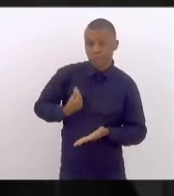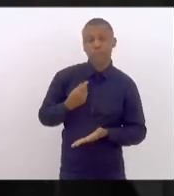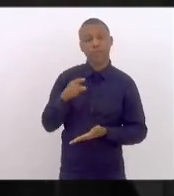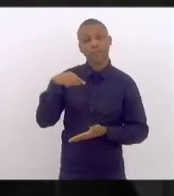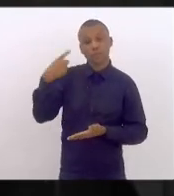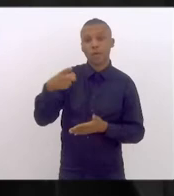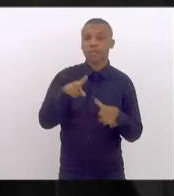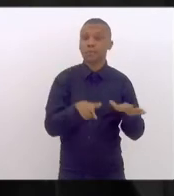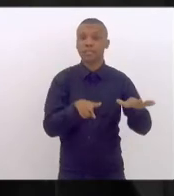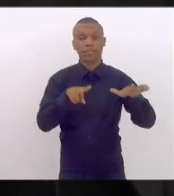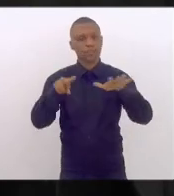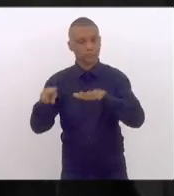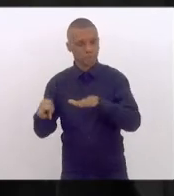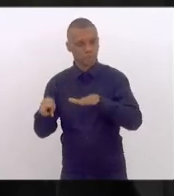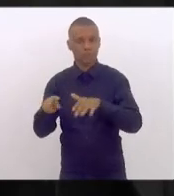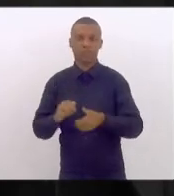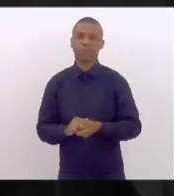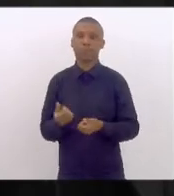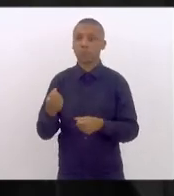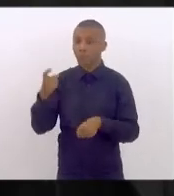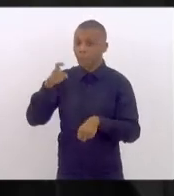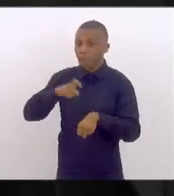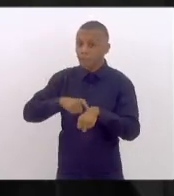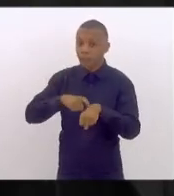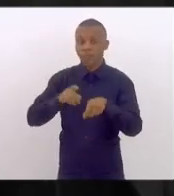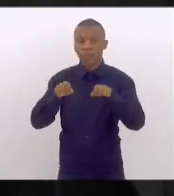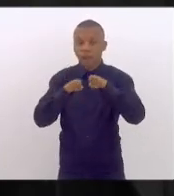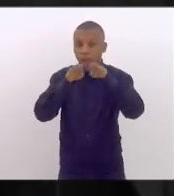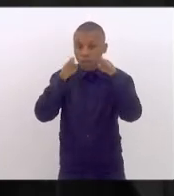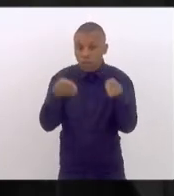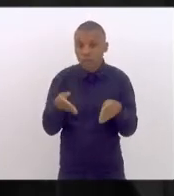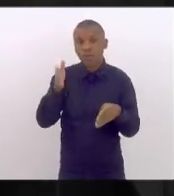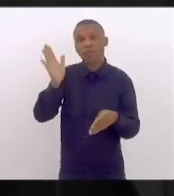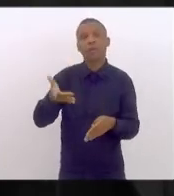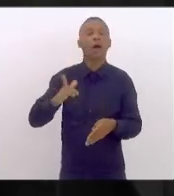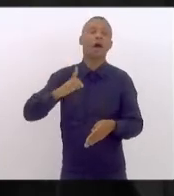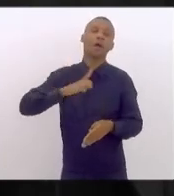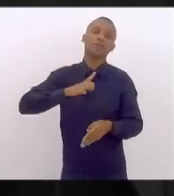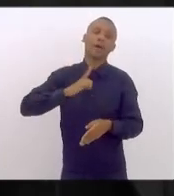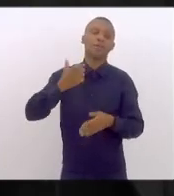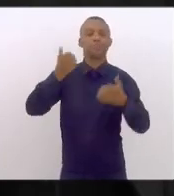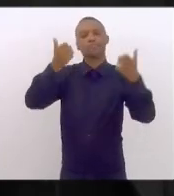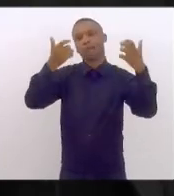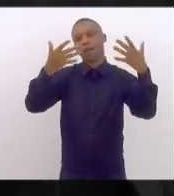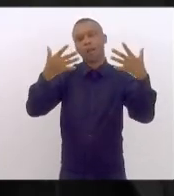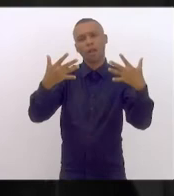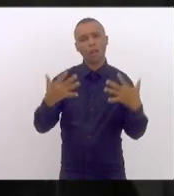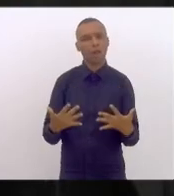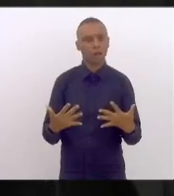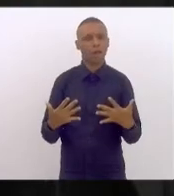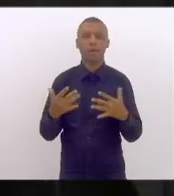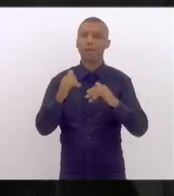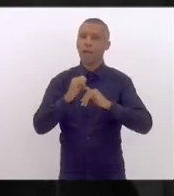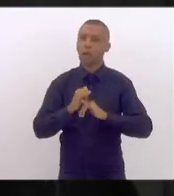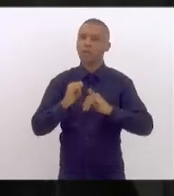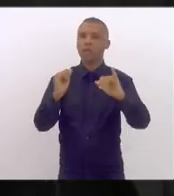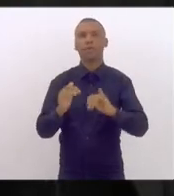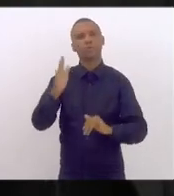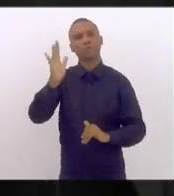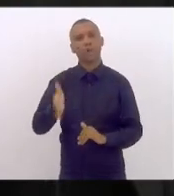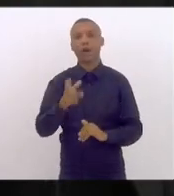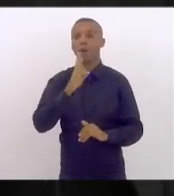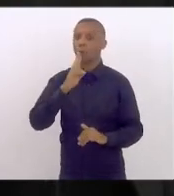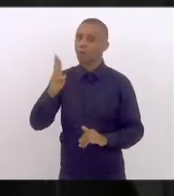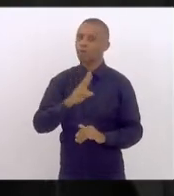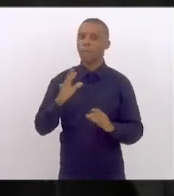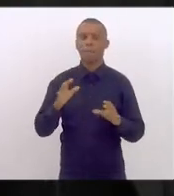semana que vem quando as urnas já tiverem falado e anunciado os resultados